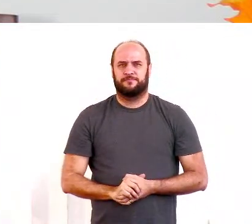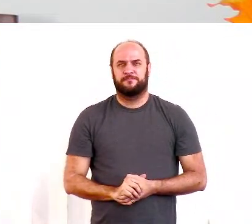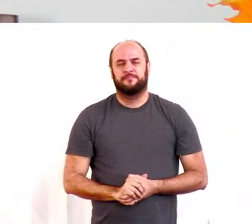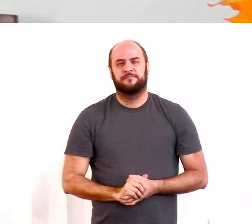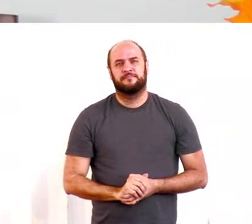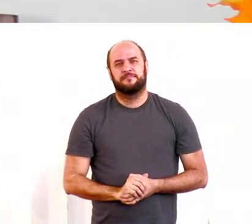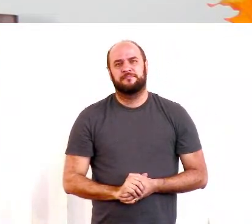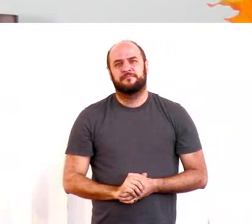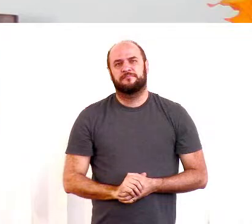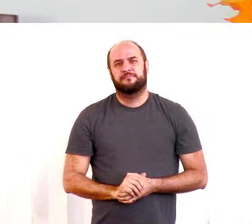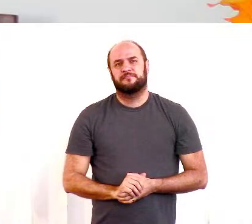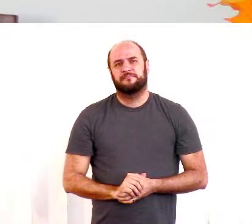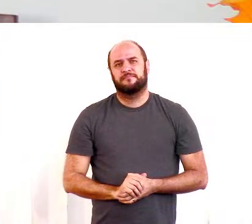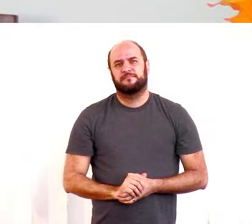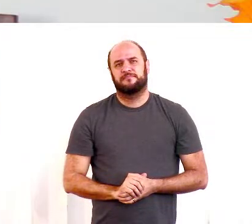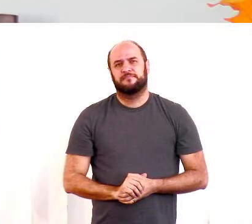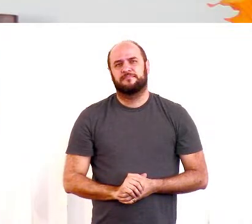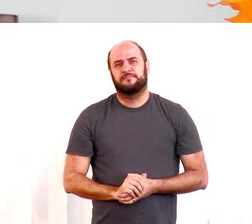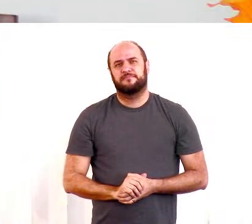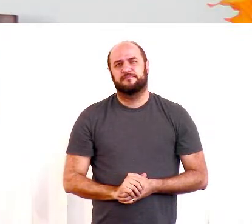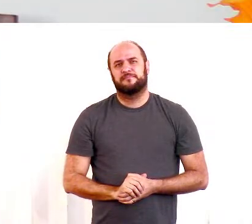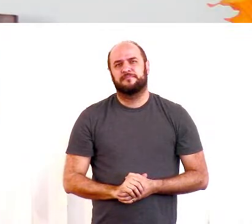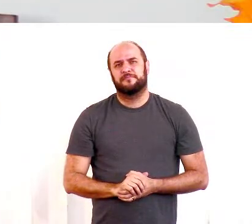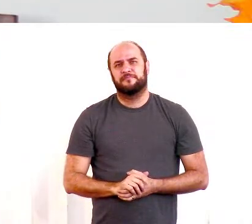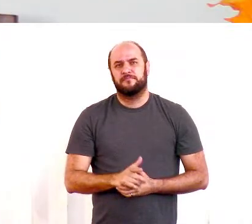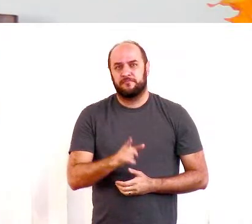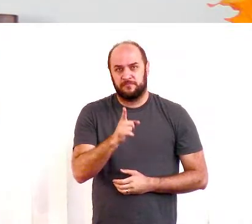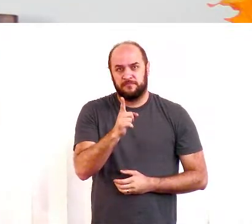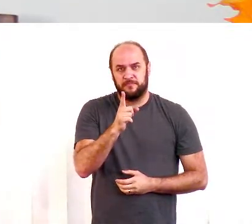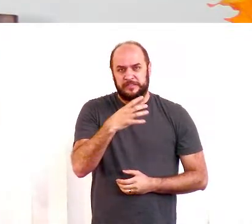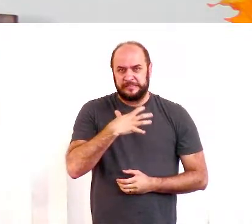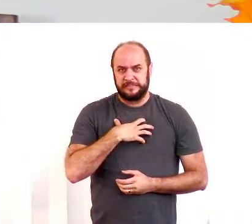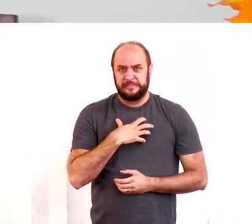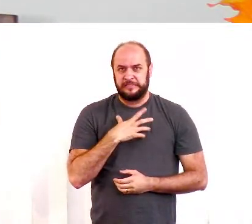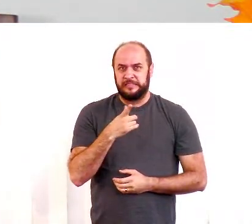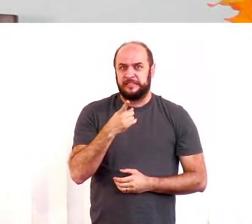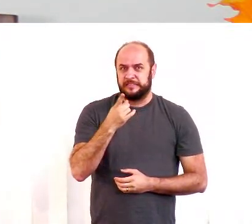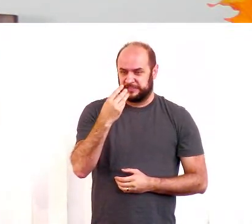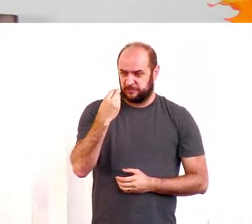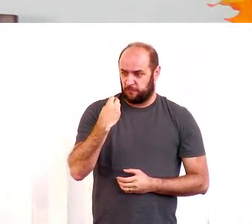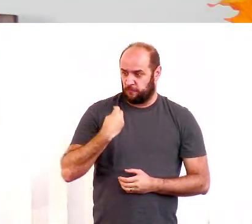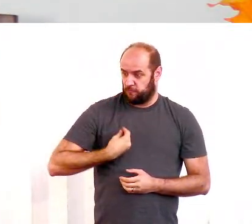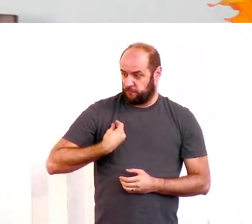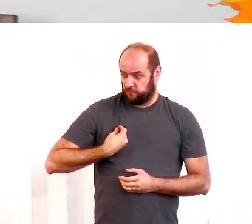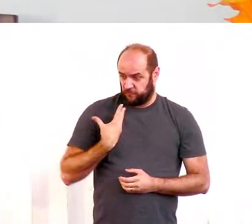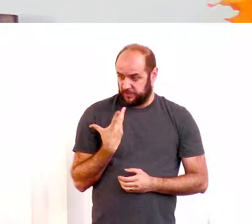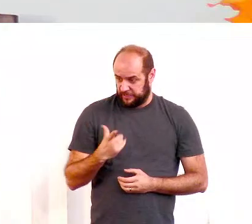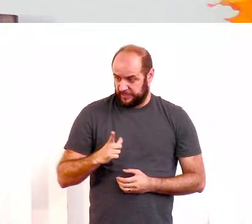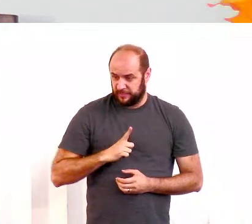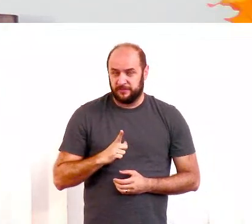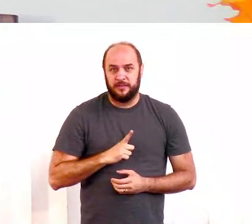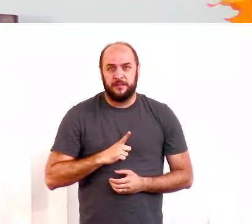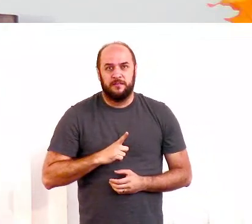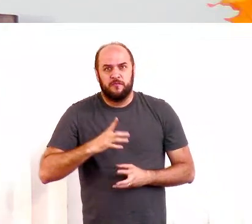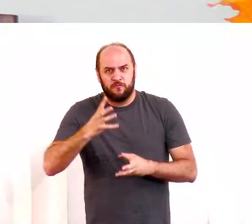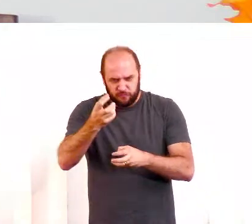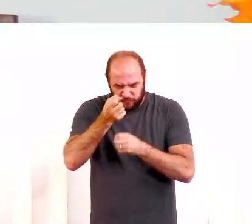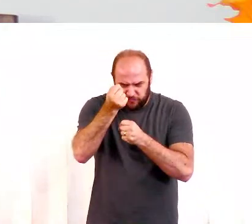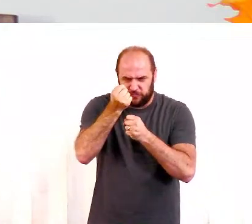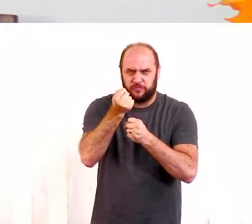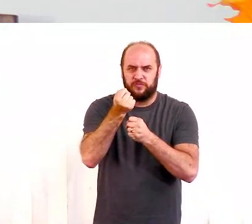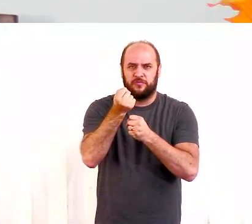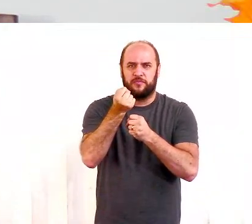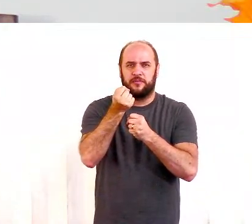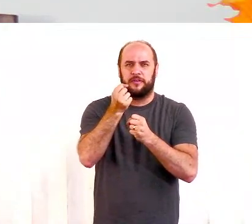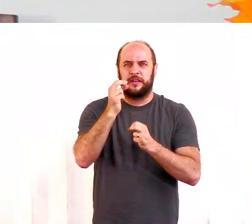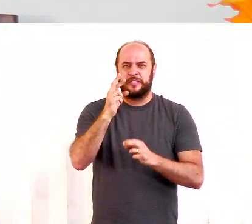Que significa, tome posse. Se tem algo que a Bíblia nos manda tomar posse, é da